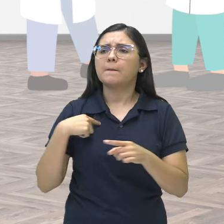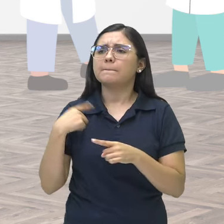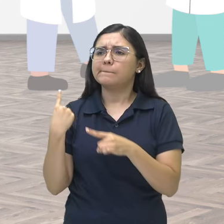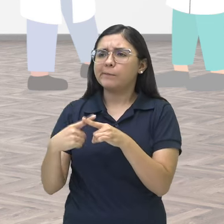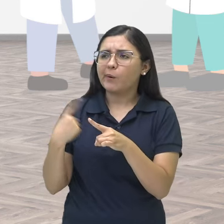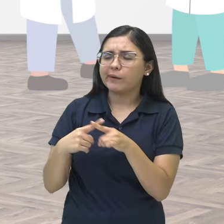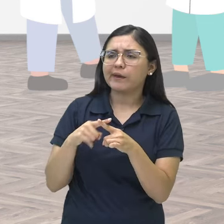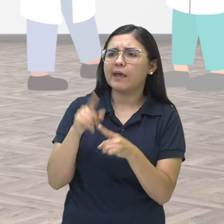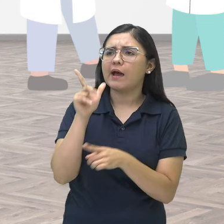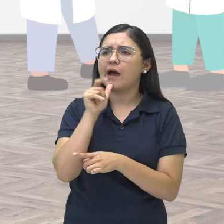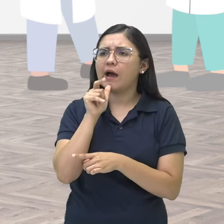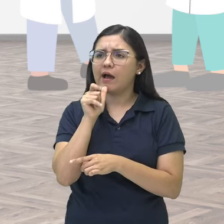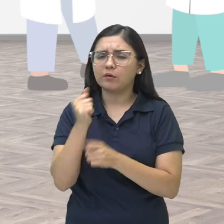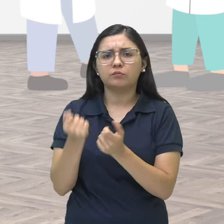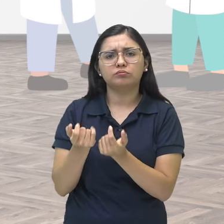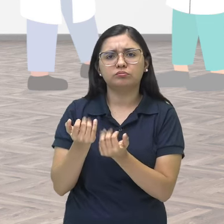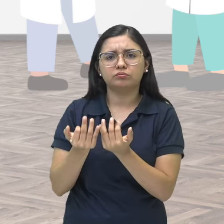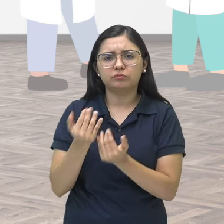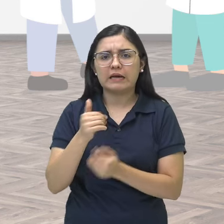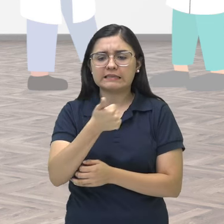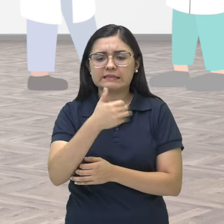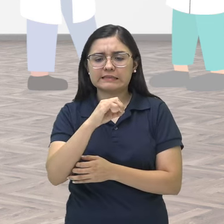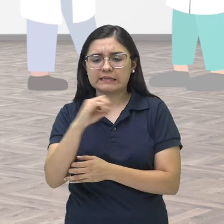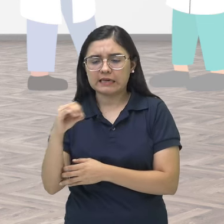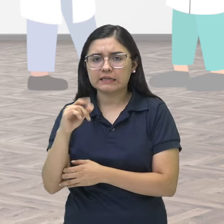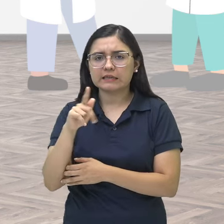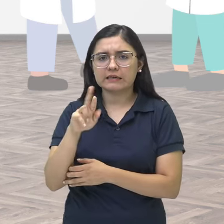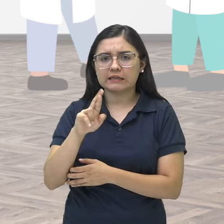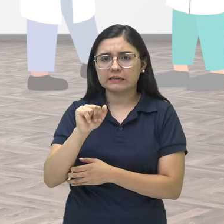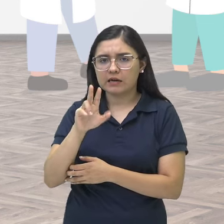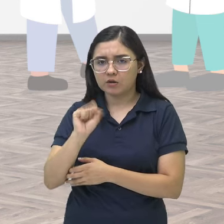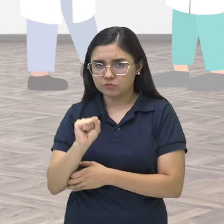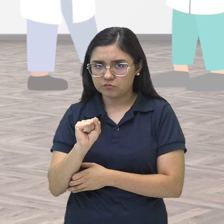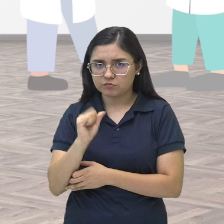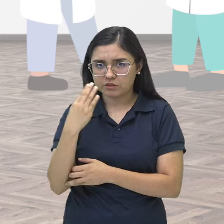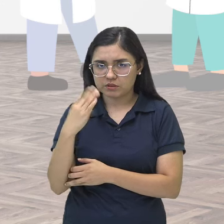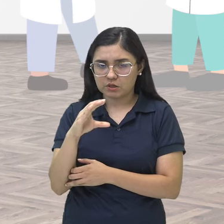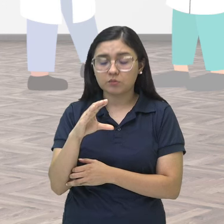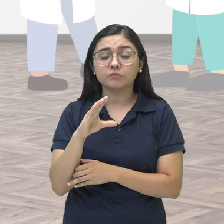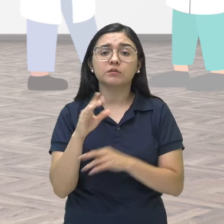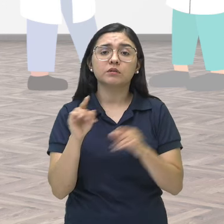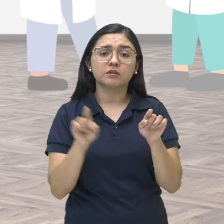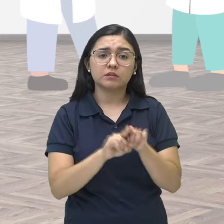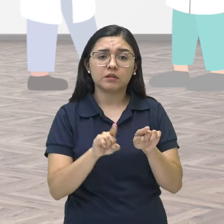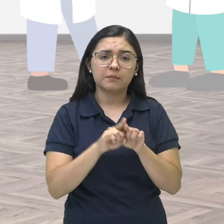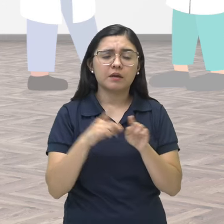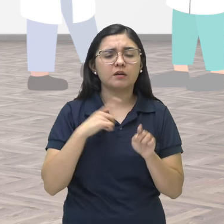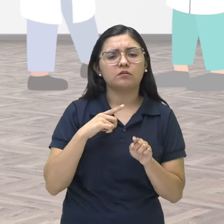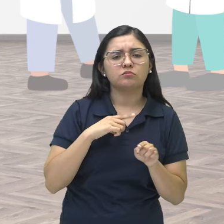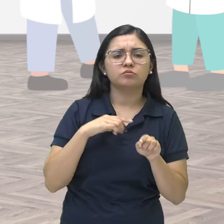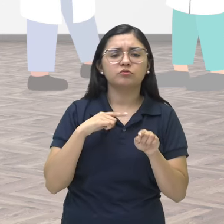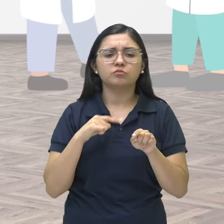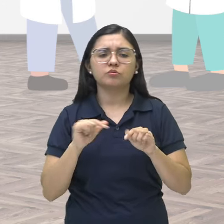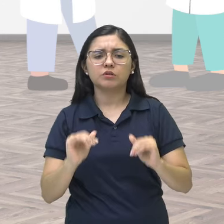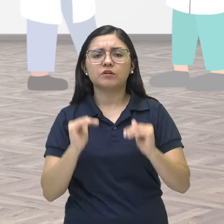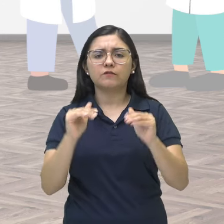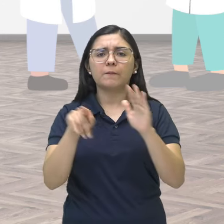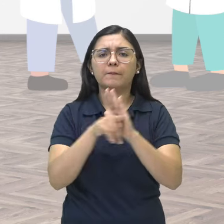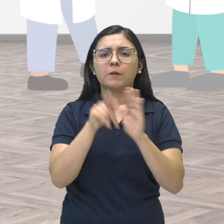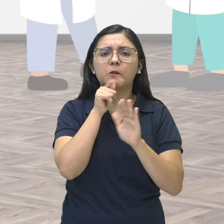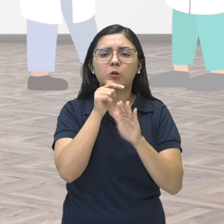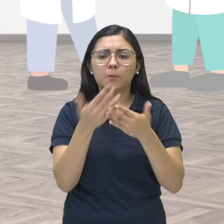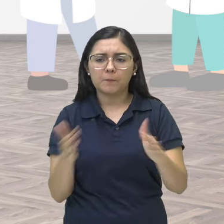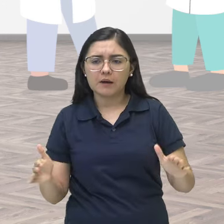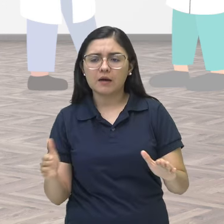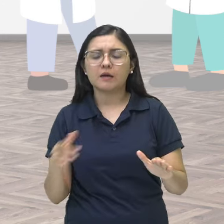água começa a ebulir a 100 graus Celsius? Né? Será que é a mesma coisa ao nível do mar? Será que é a mesma coisa